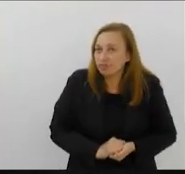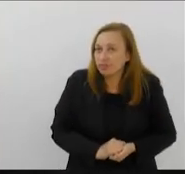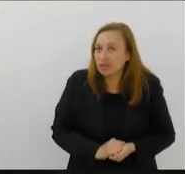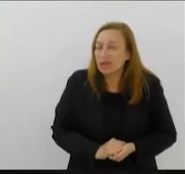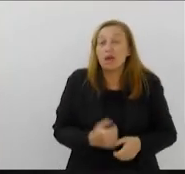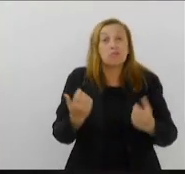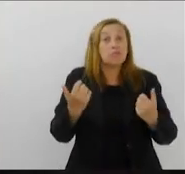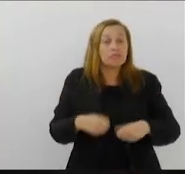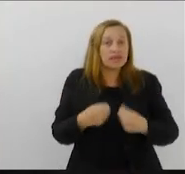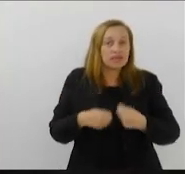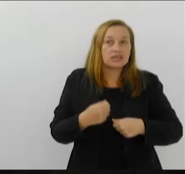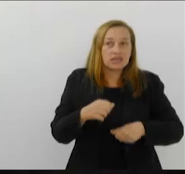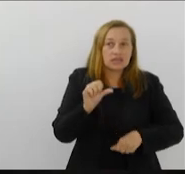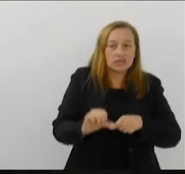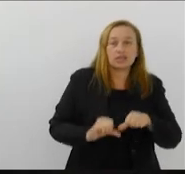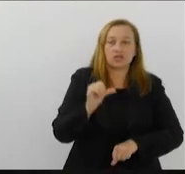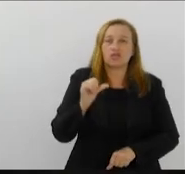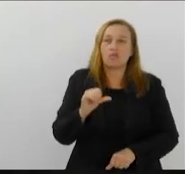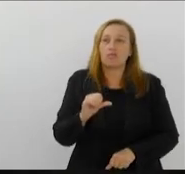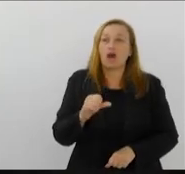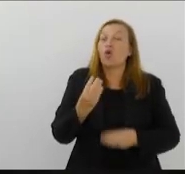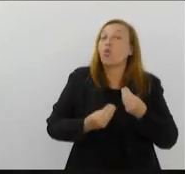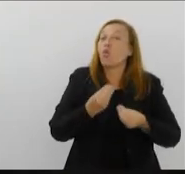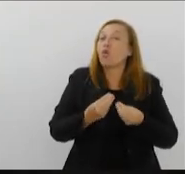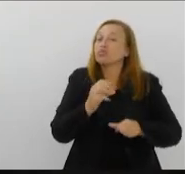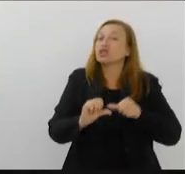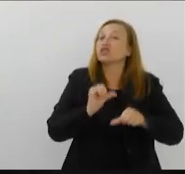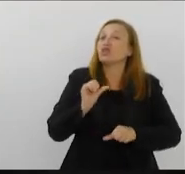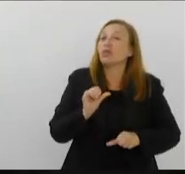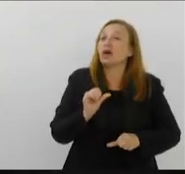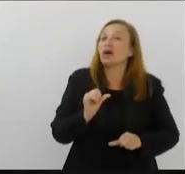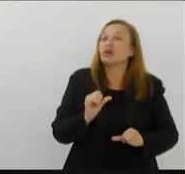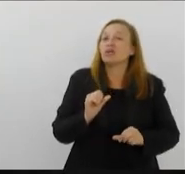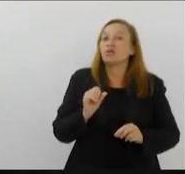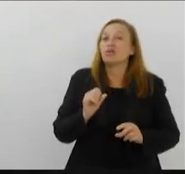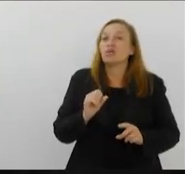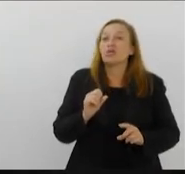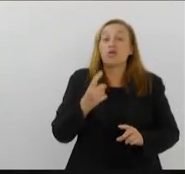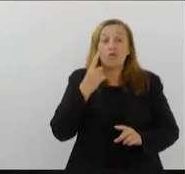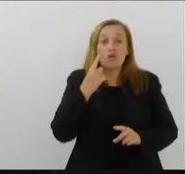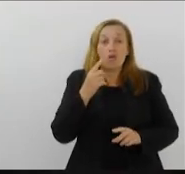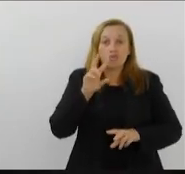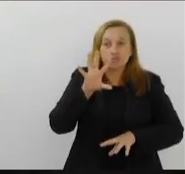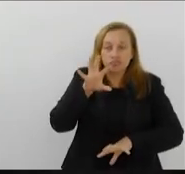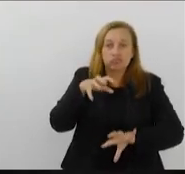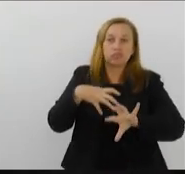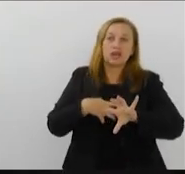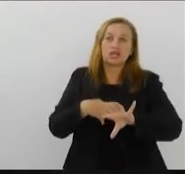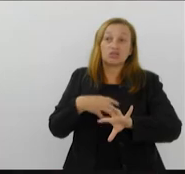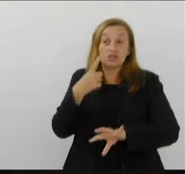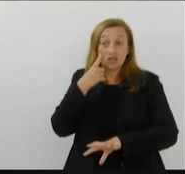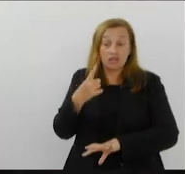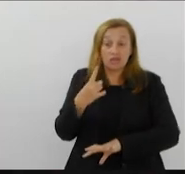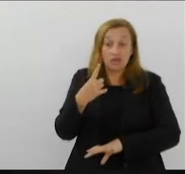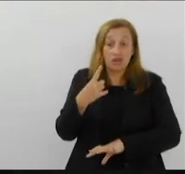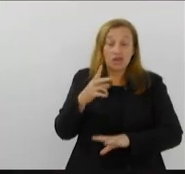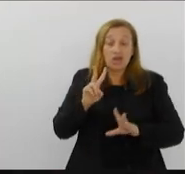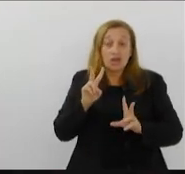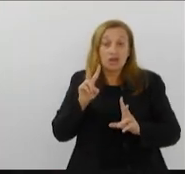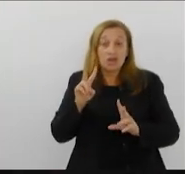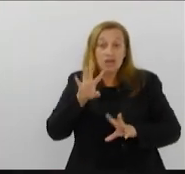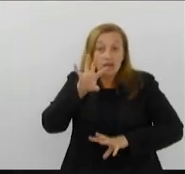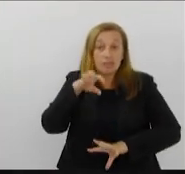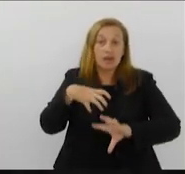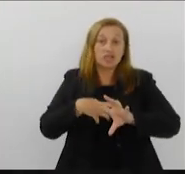gente precisa virar esse jogo. E como a gente vira esse jogo? Olhando o indivíduo. Quando a gente falar em olhar o